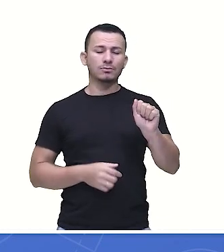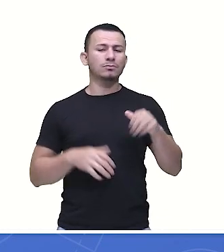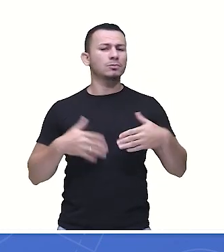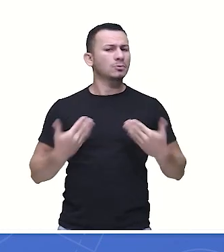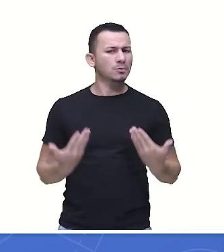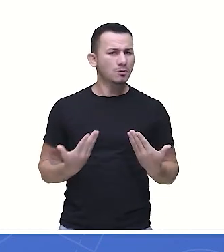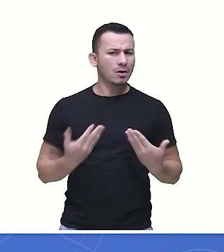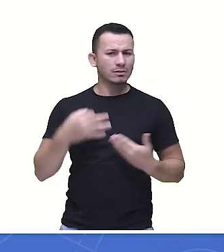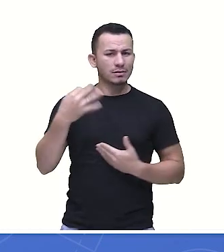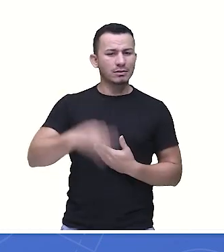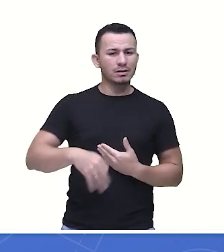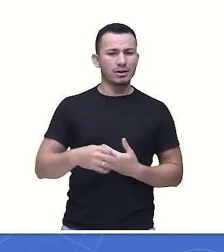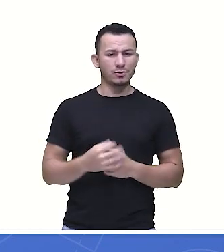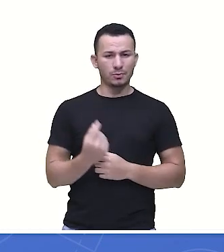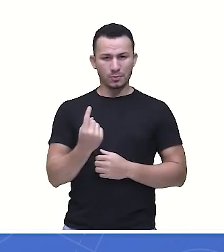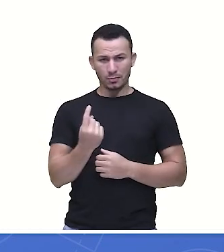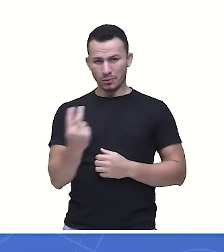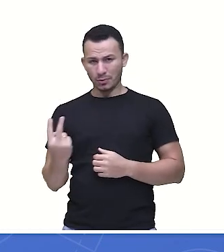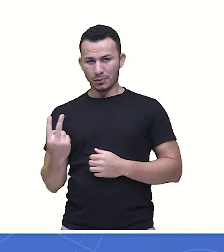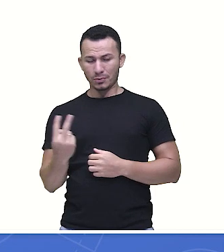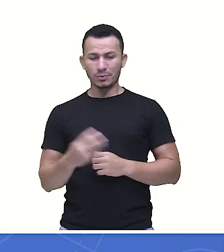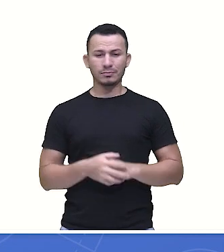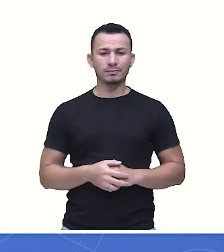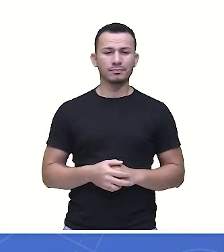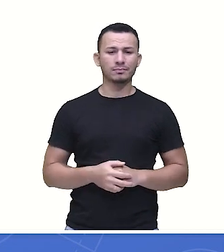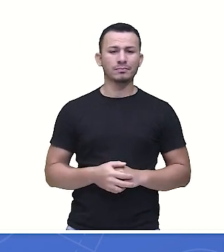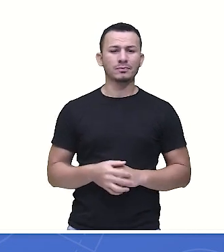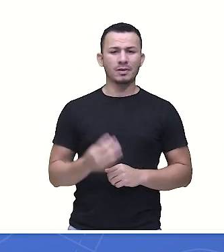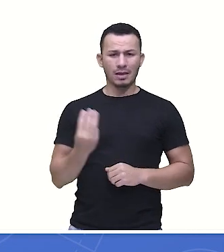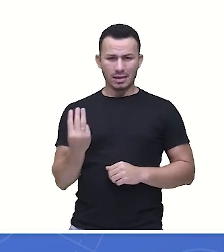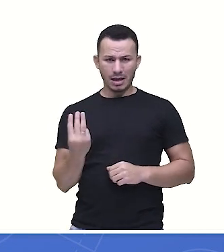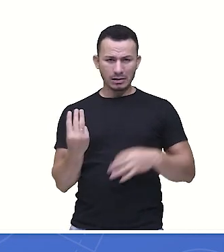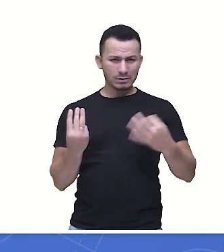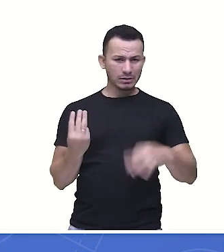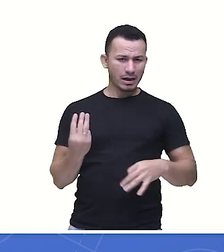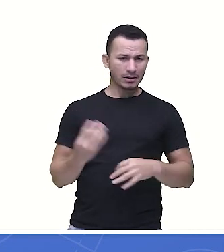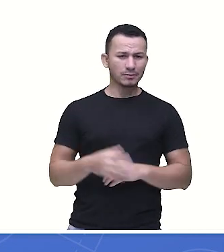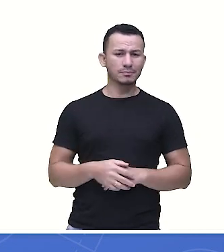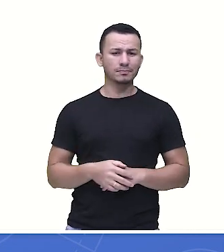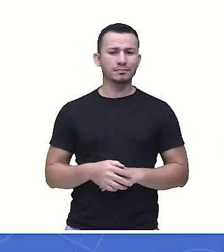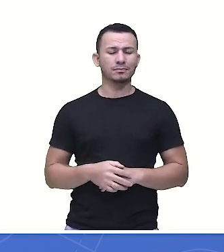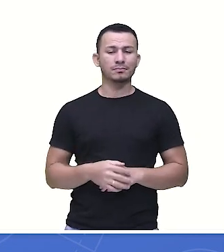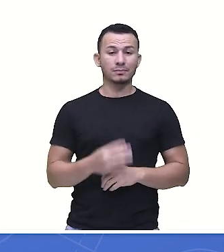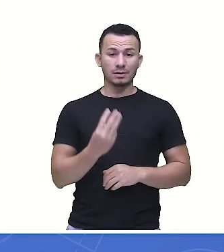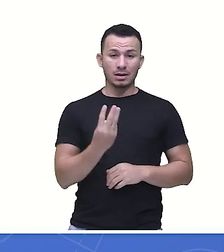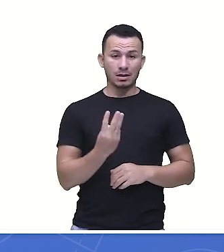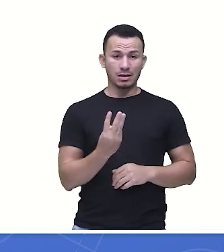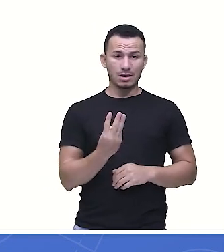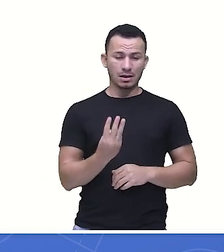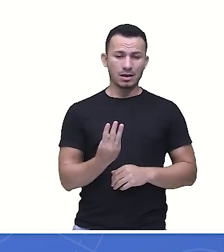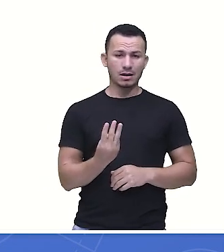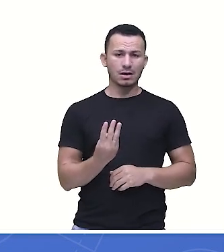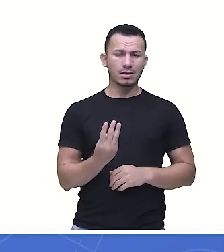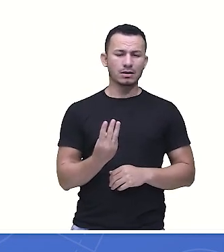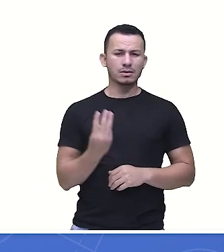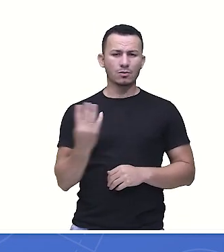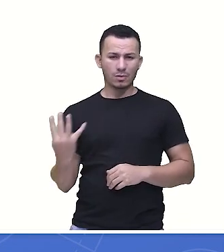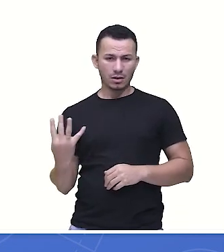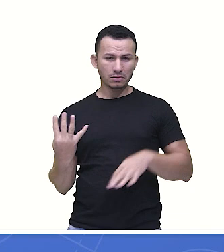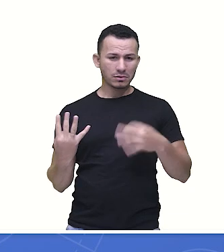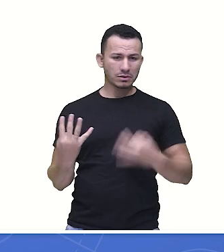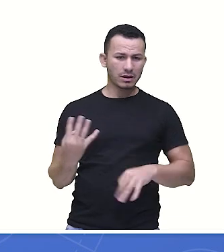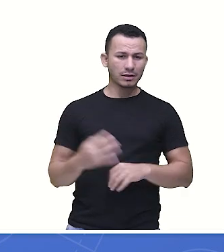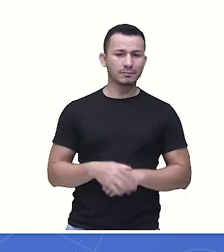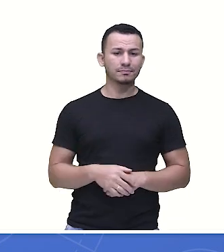1 e 2 estão corretos, somente o item 3 está correto, apenas o item 3 e 4